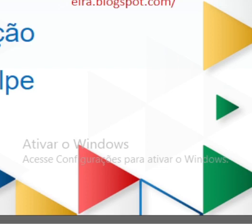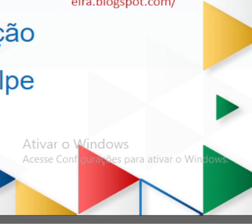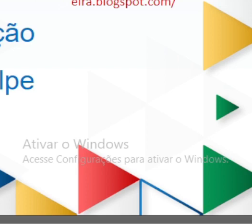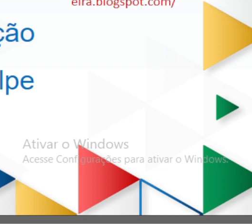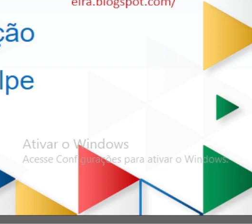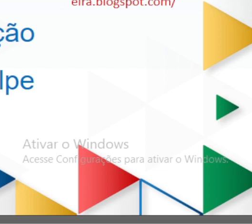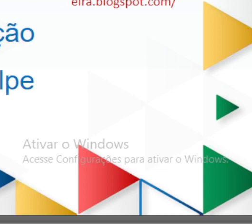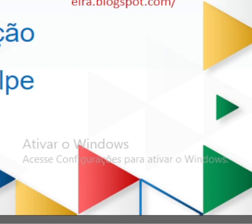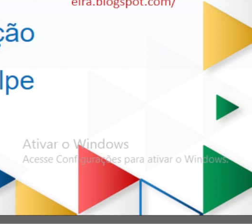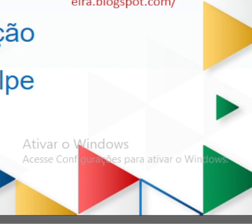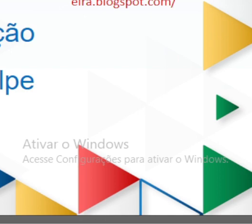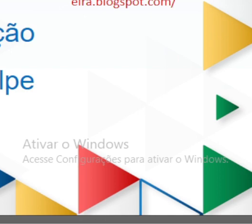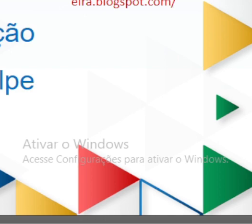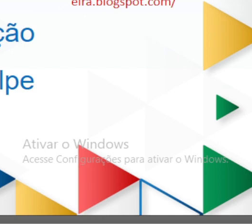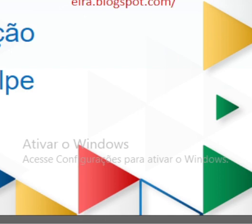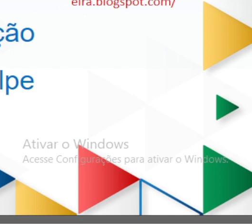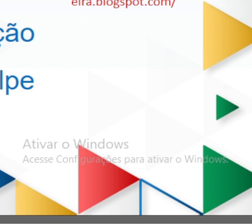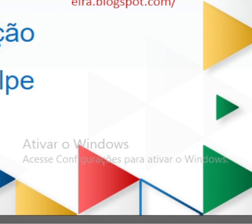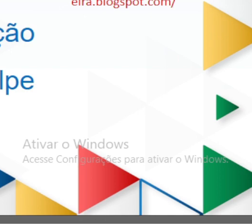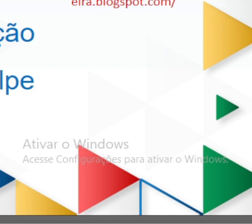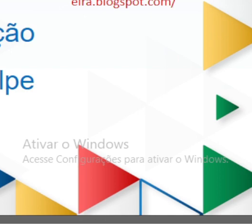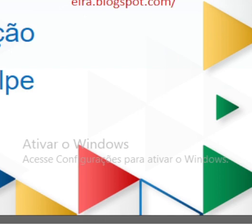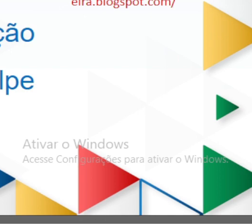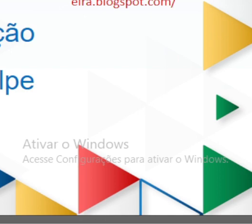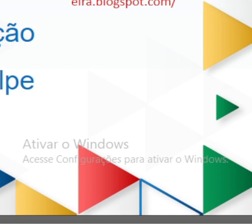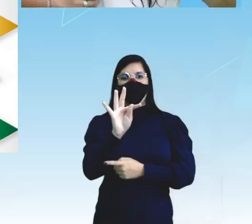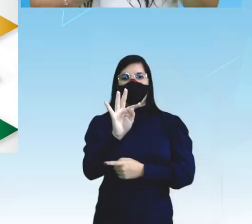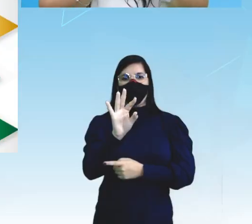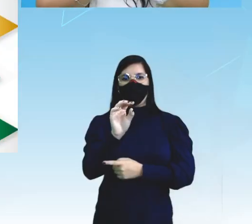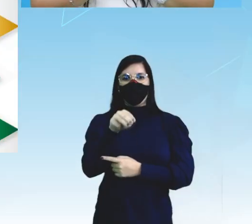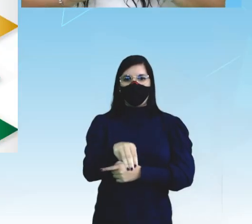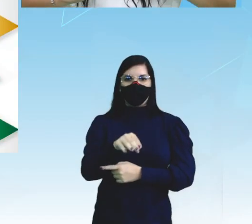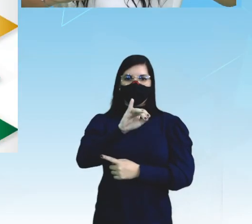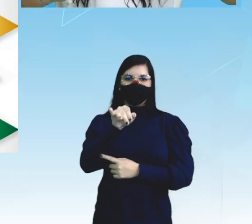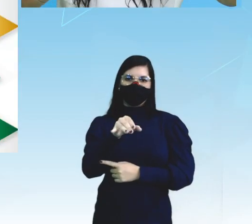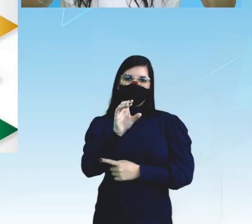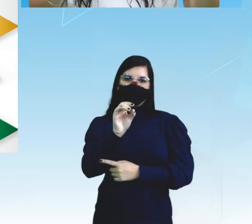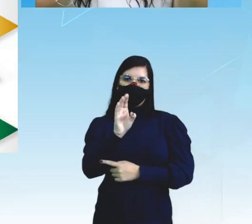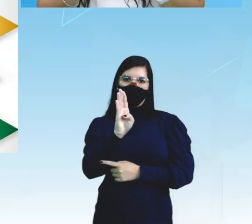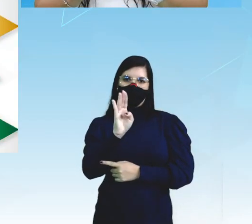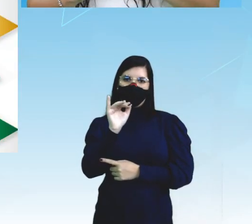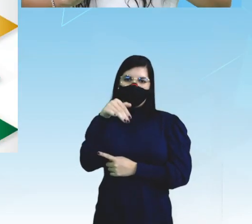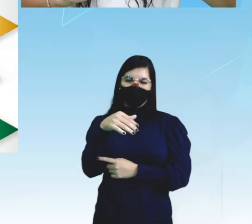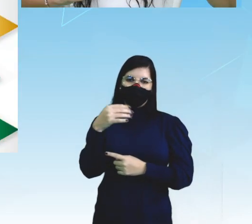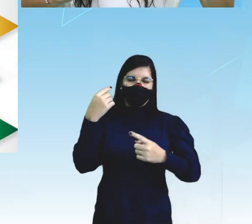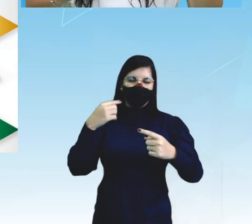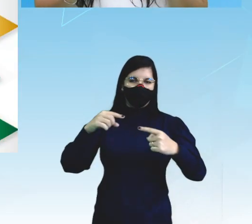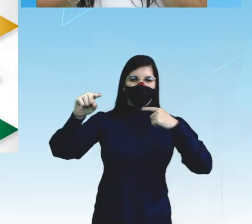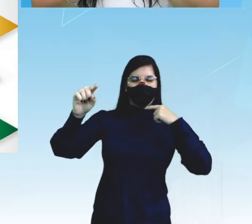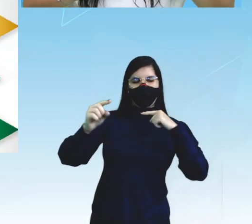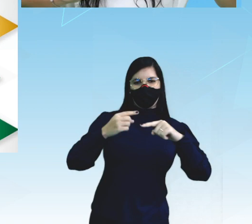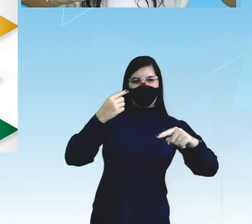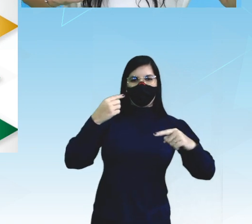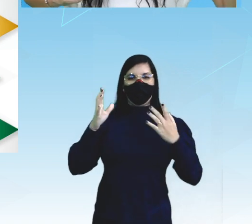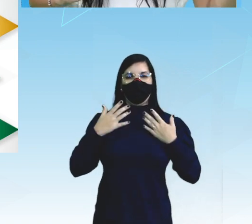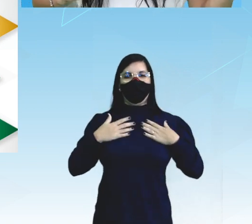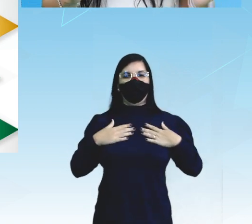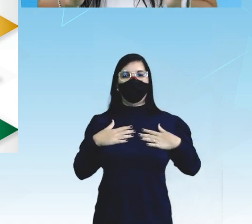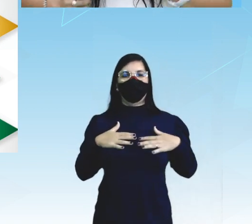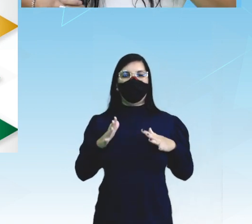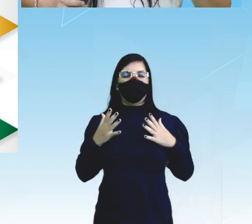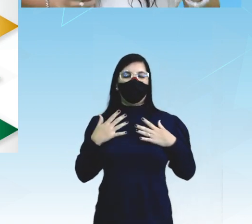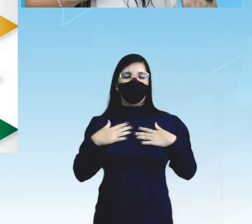Leão, Tom Jobim, que eles tinham aquela música já, mas a melodia era mais